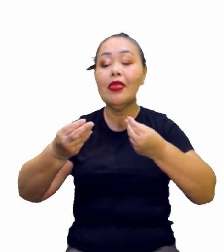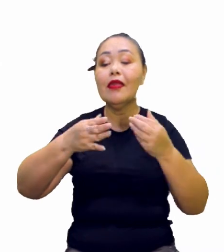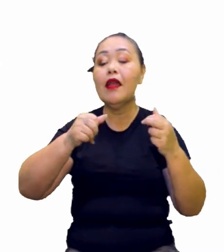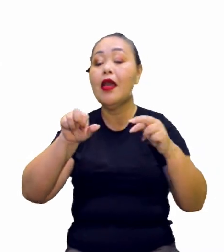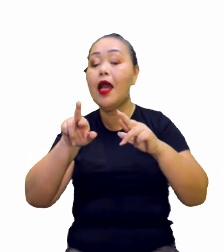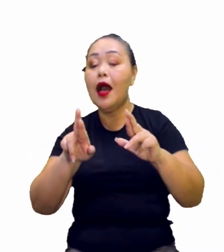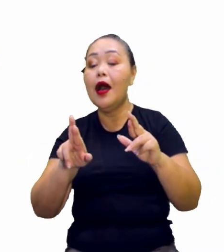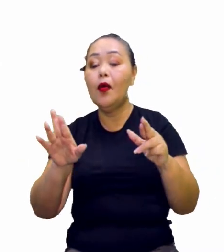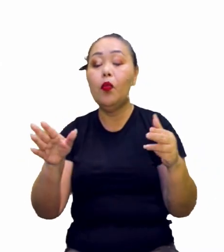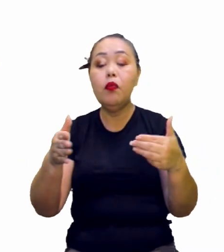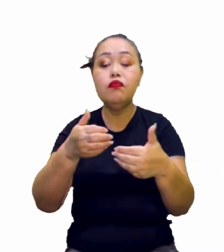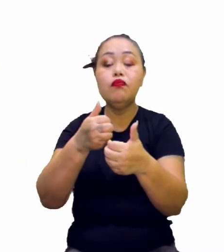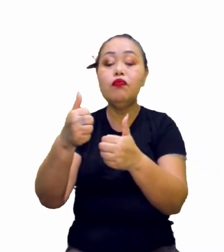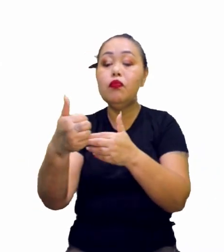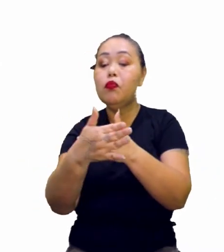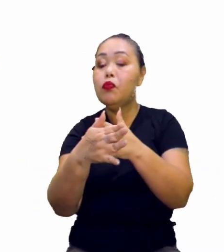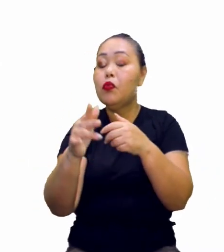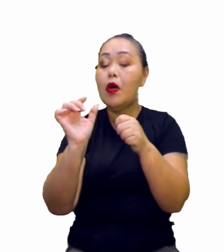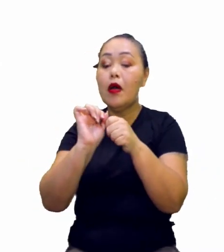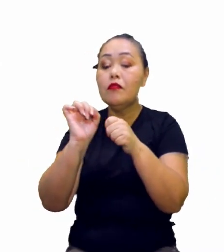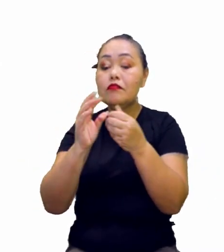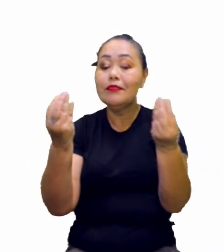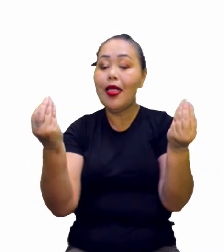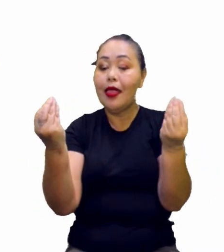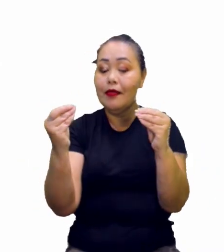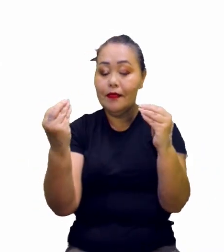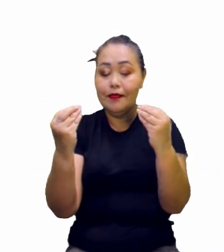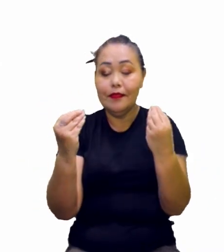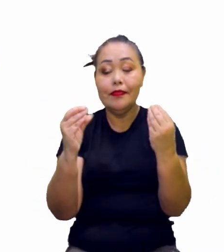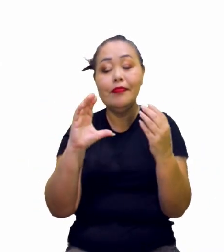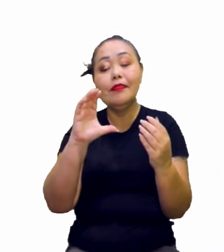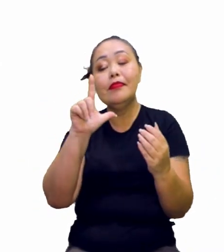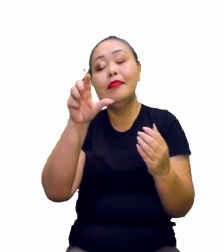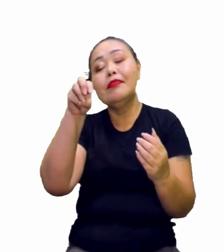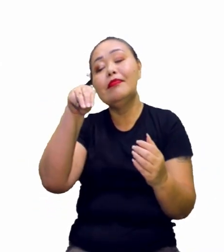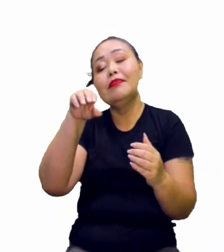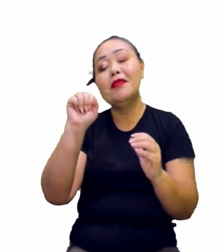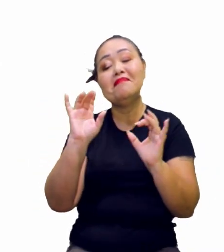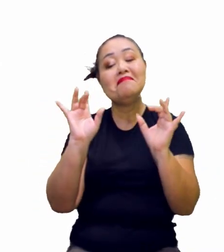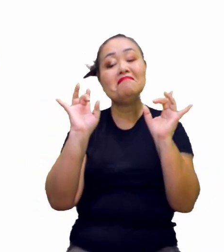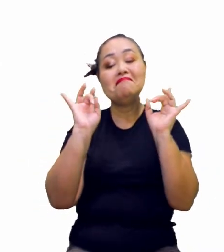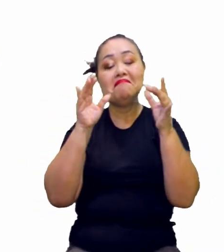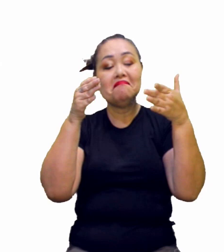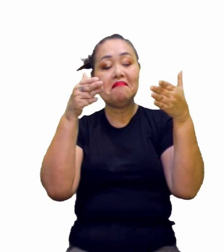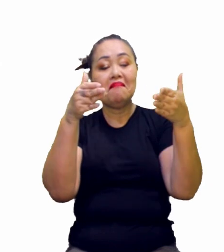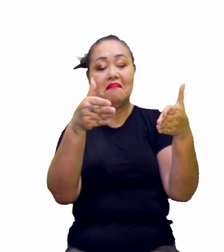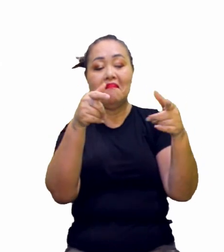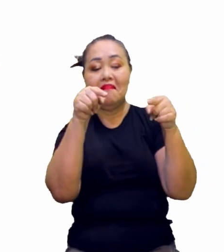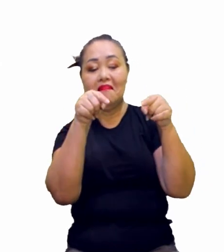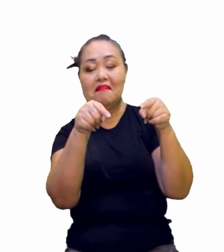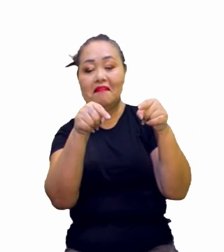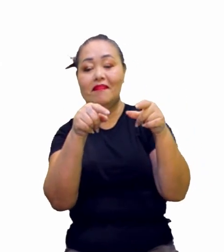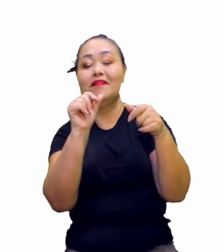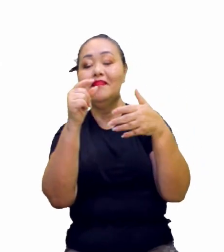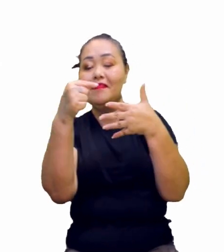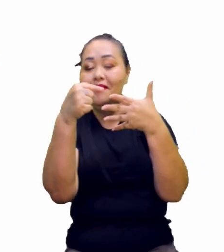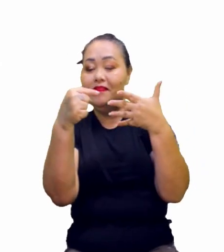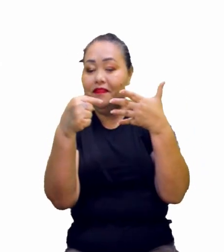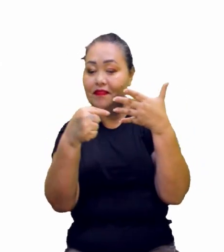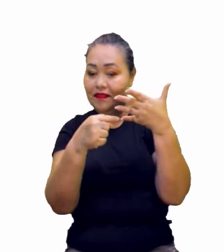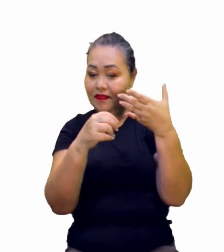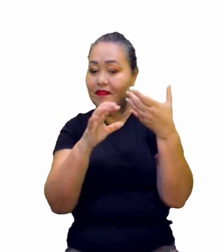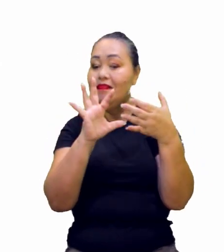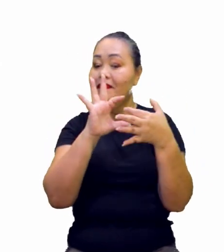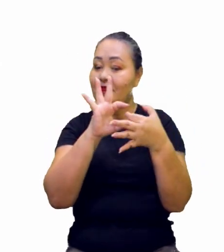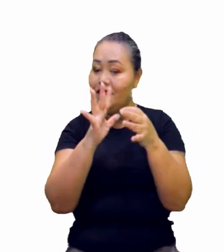ar para a formação daquele clima específico. São tipos de ecossistema. Então, o